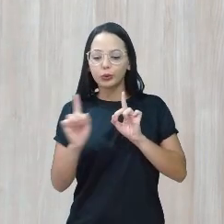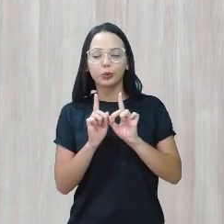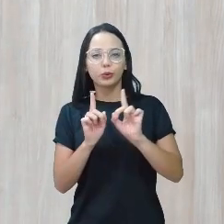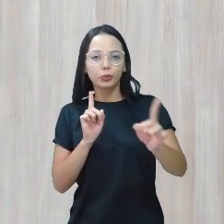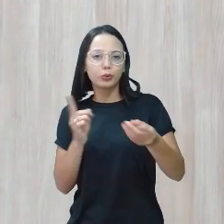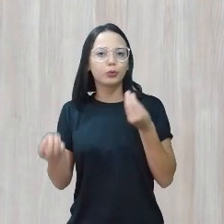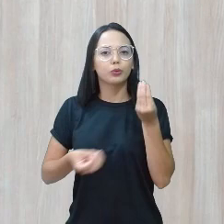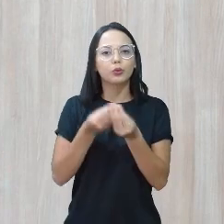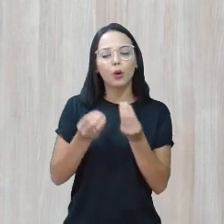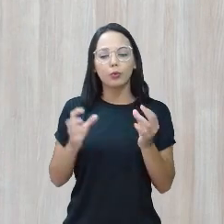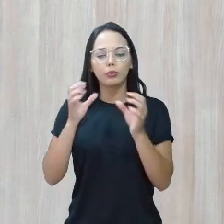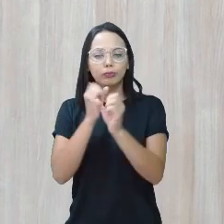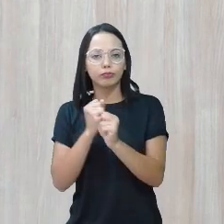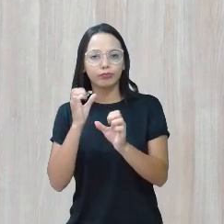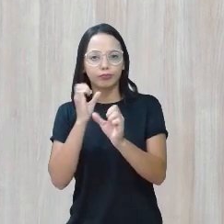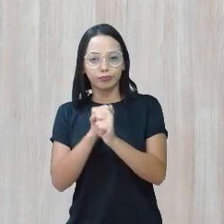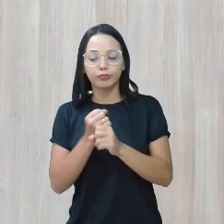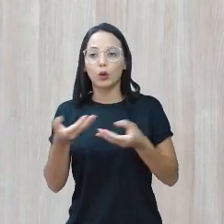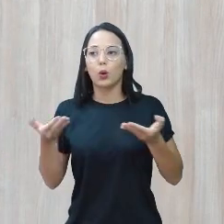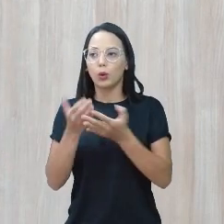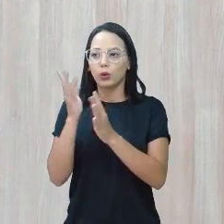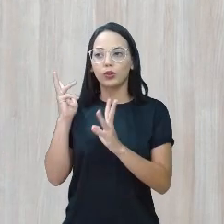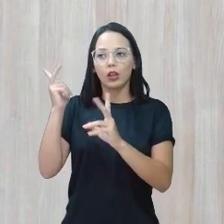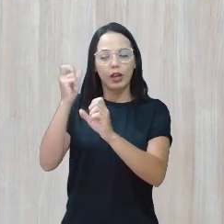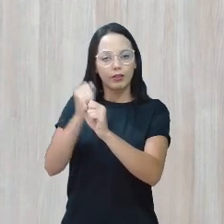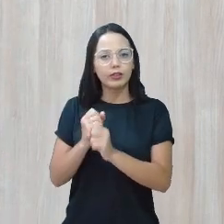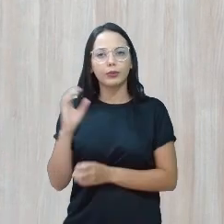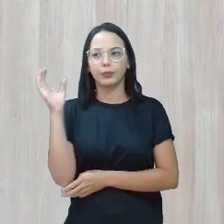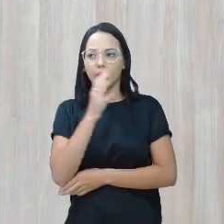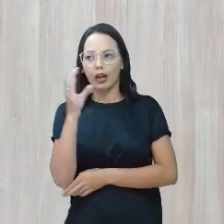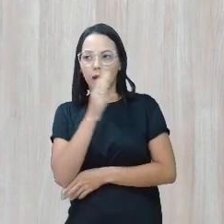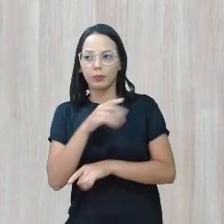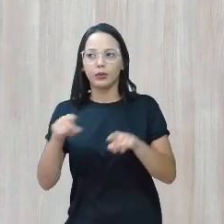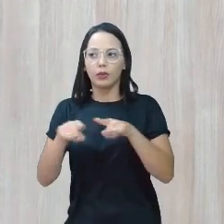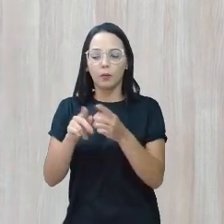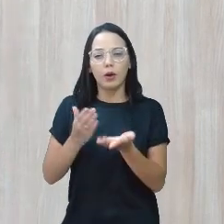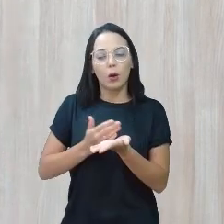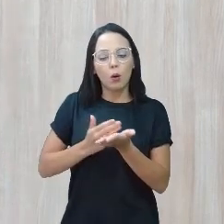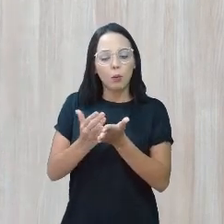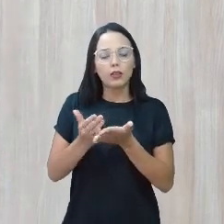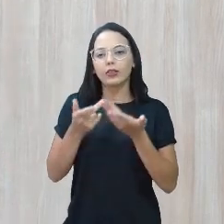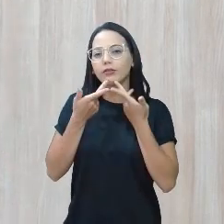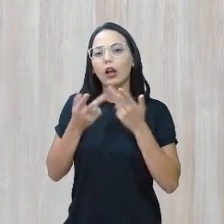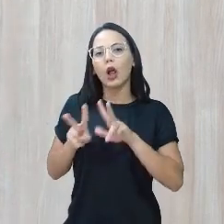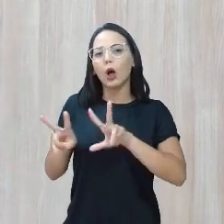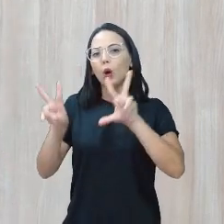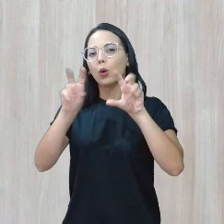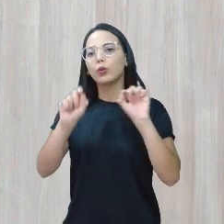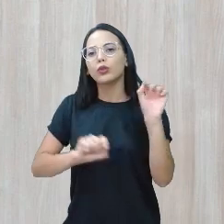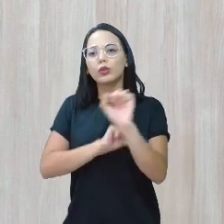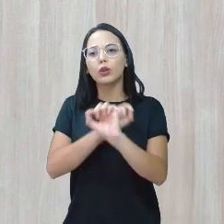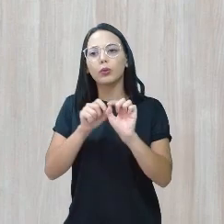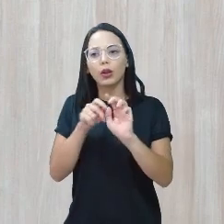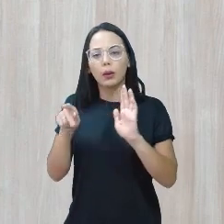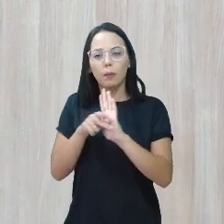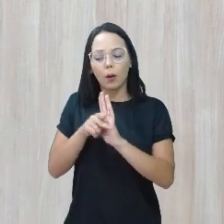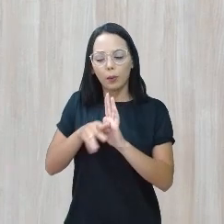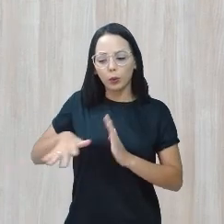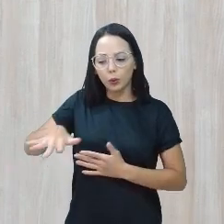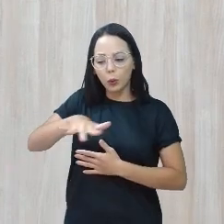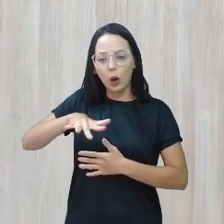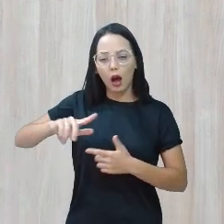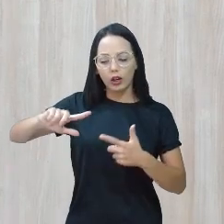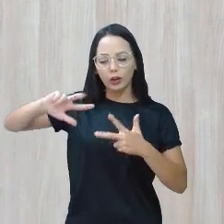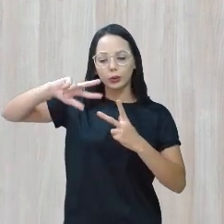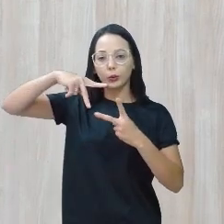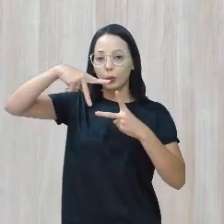os perímetros. A gente vai fazer uma revisão rapidinho e vai começar a falar hoje sobre a área do retângulo e do